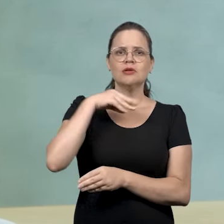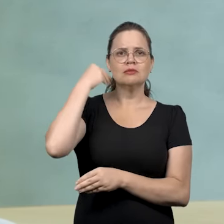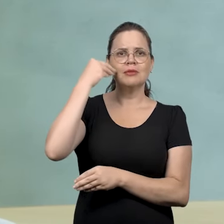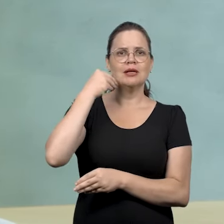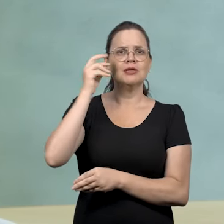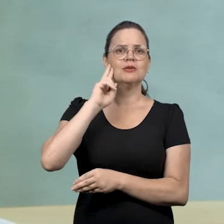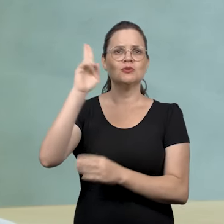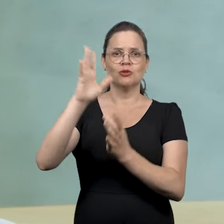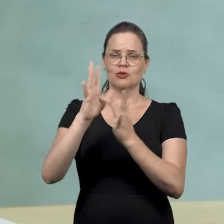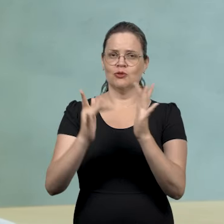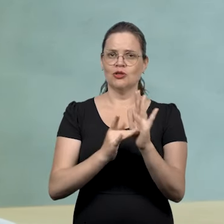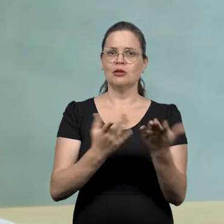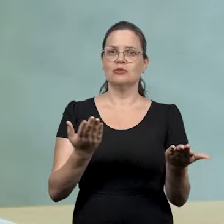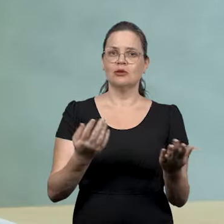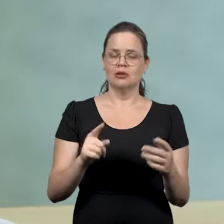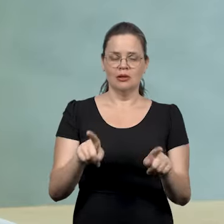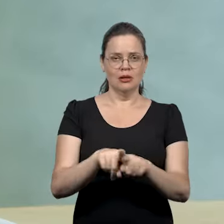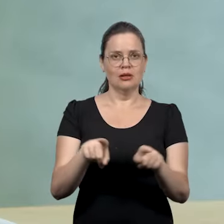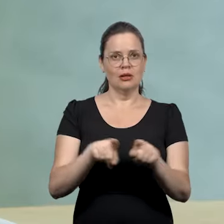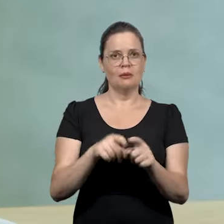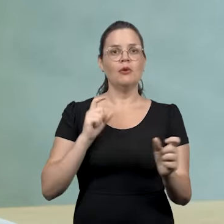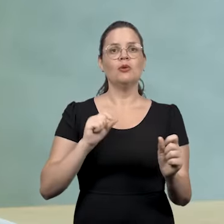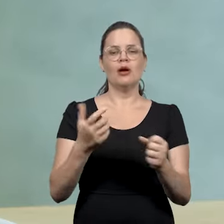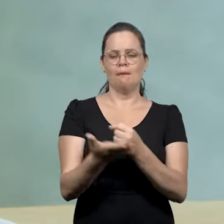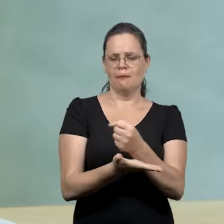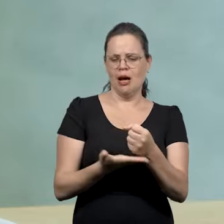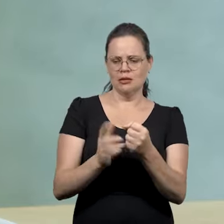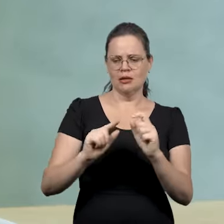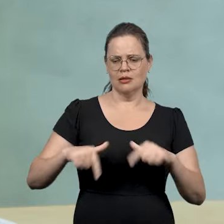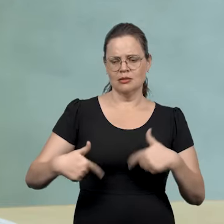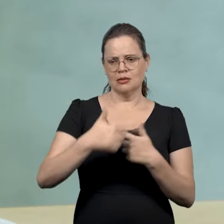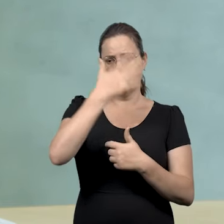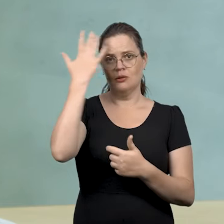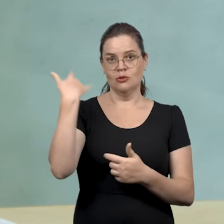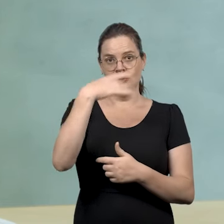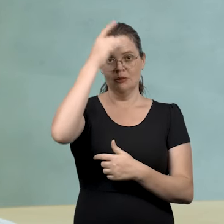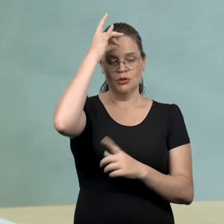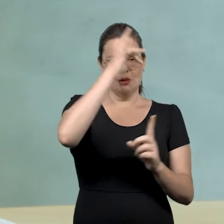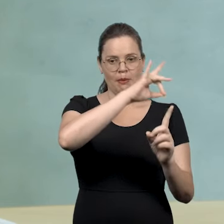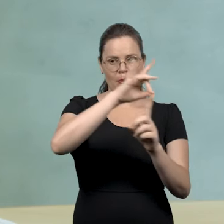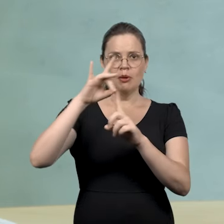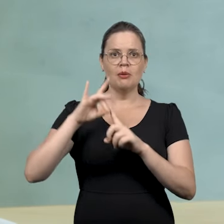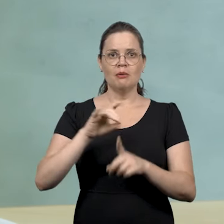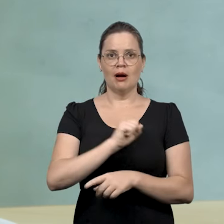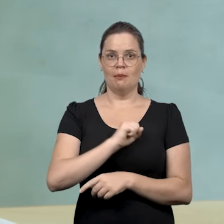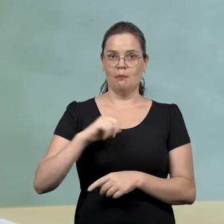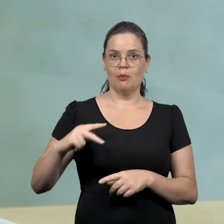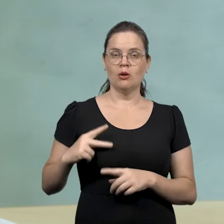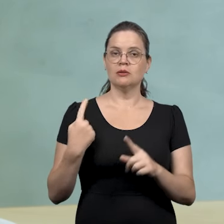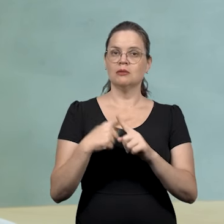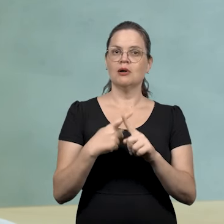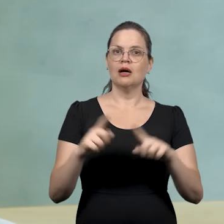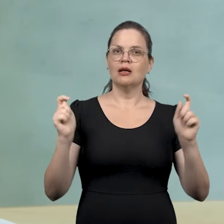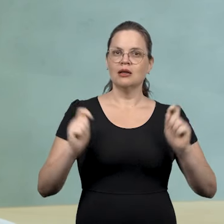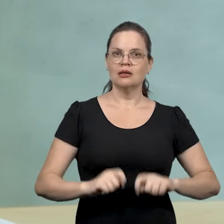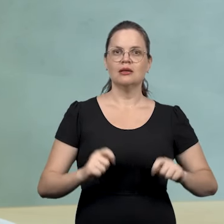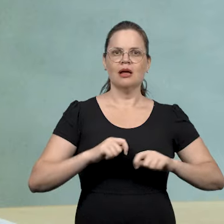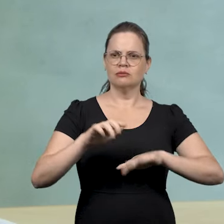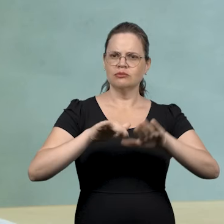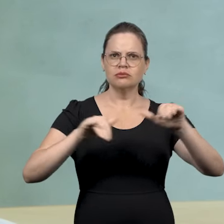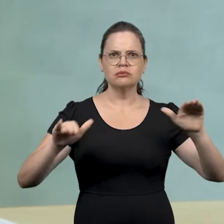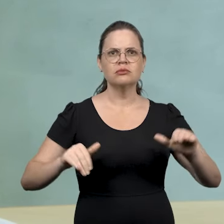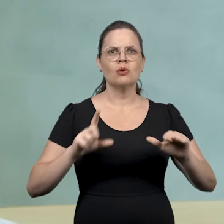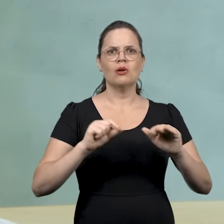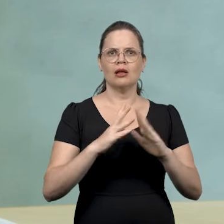e caminha com base no Espírito Santo. O Espírito Santo que desceu sobre os apóstolos, ele firmando, né, consolidando aquela igreja